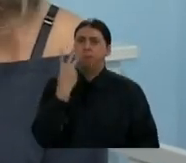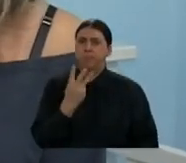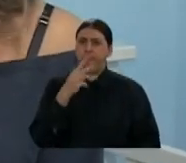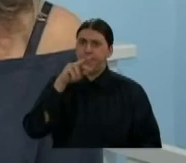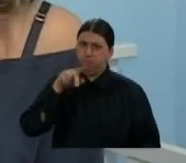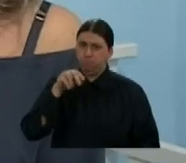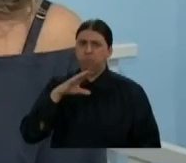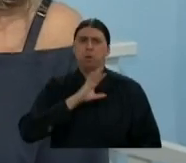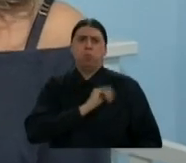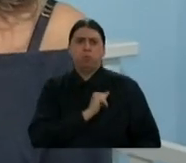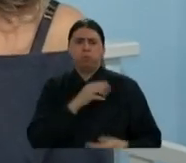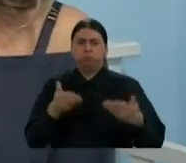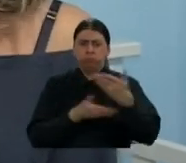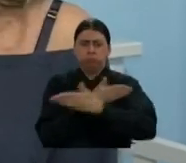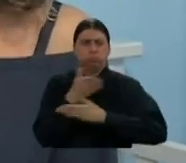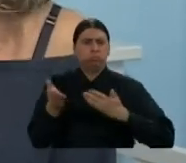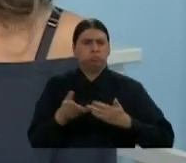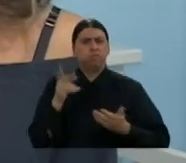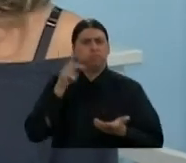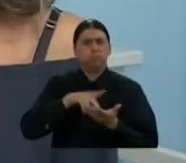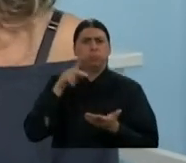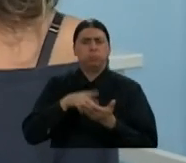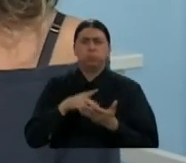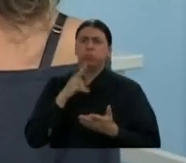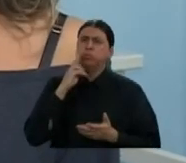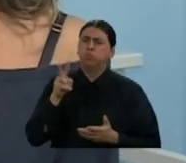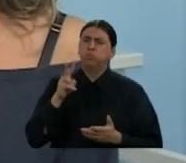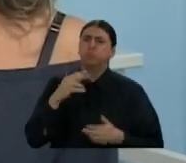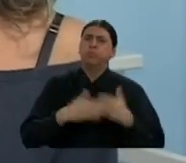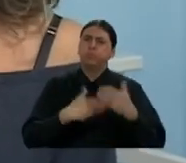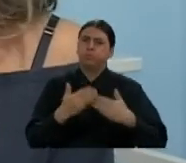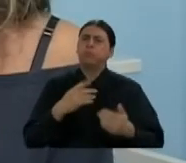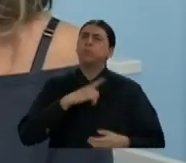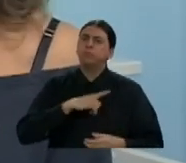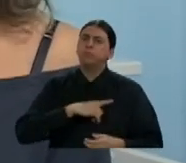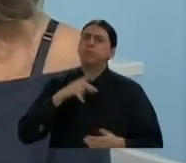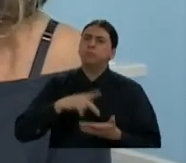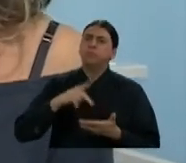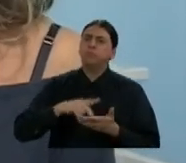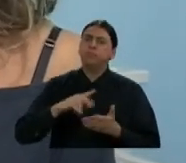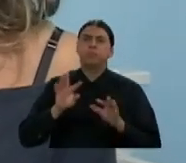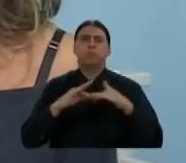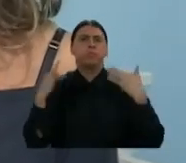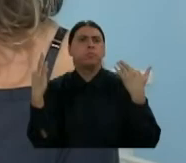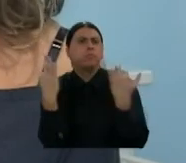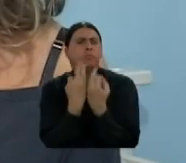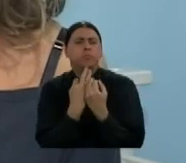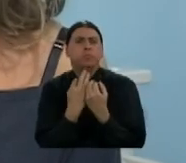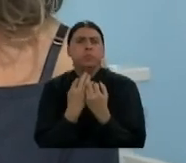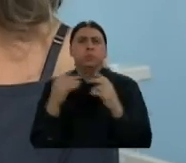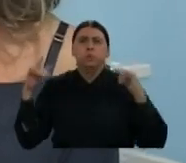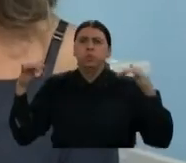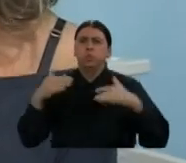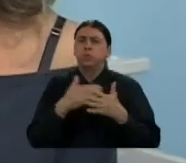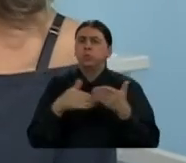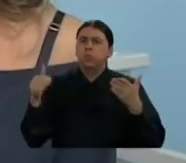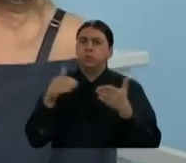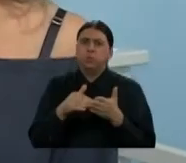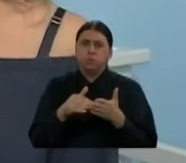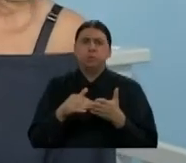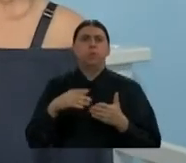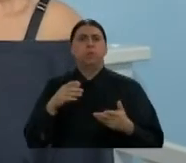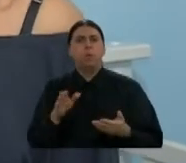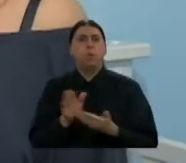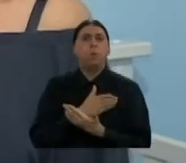incondicional verdadeiro a gente vê que disse isso quanto de toda a família que acolheu hotel né houve uma